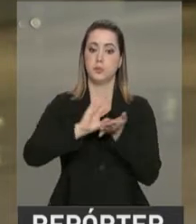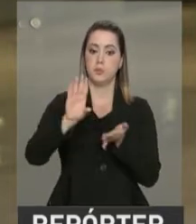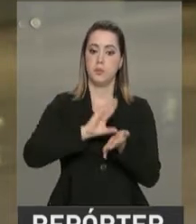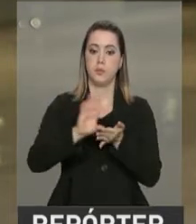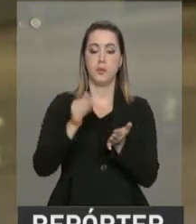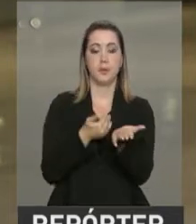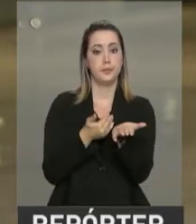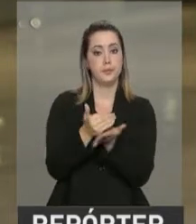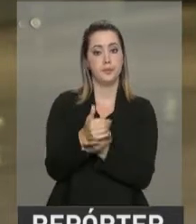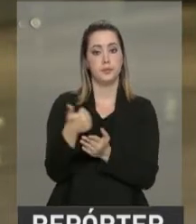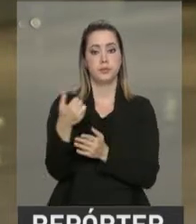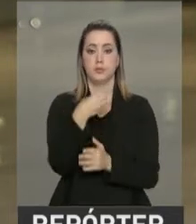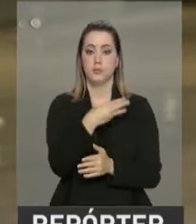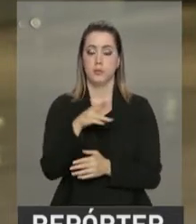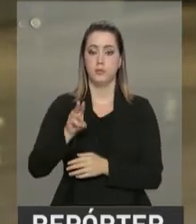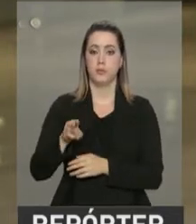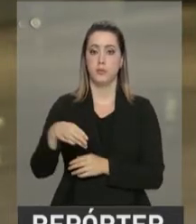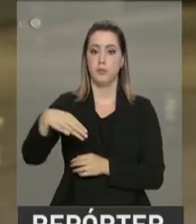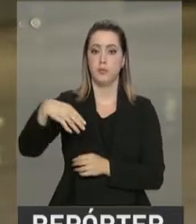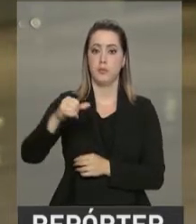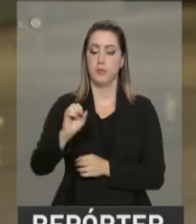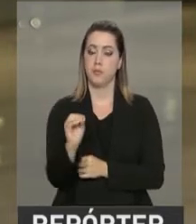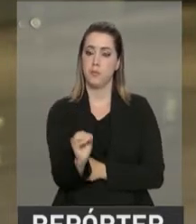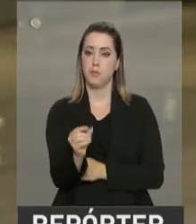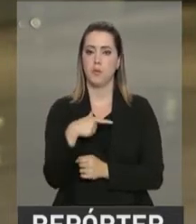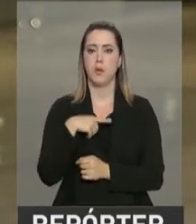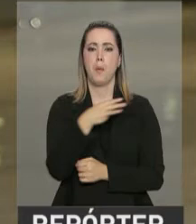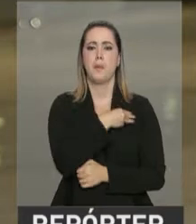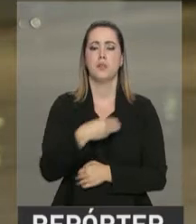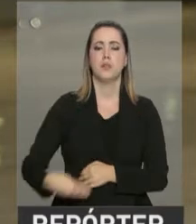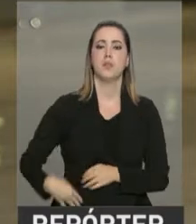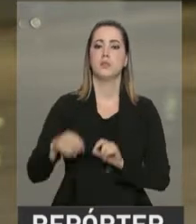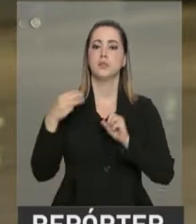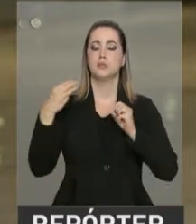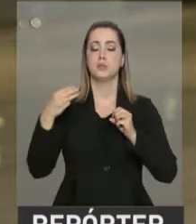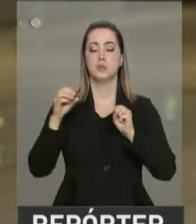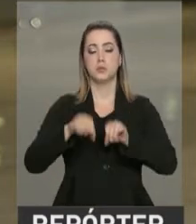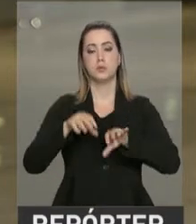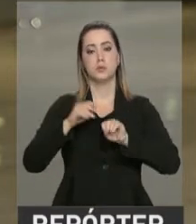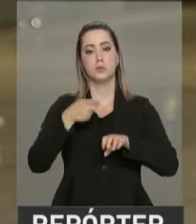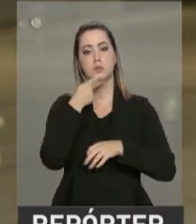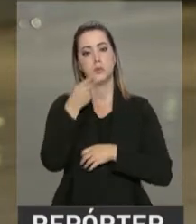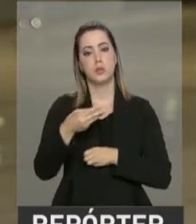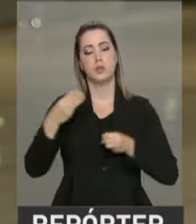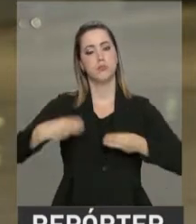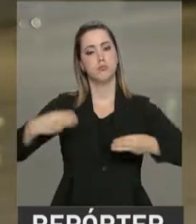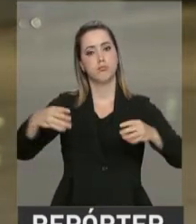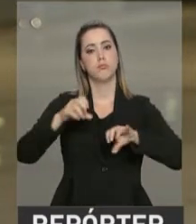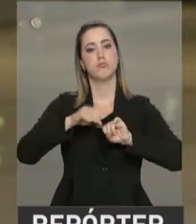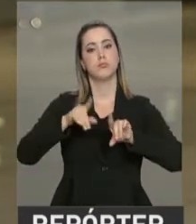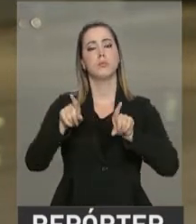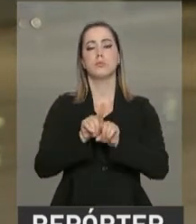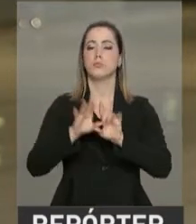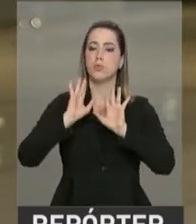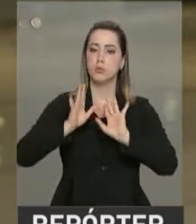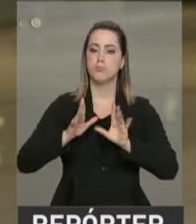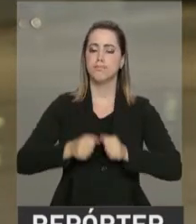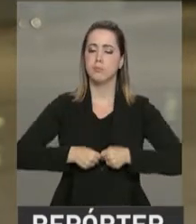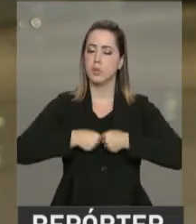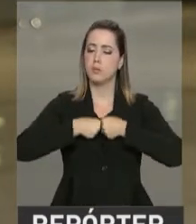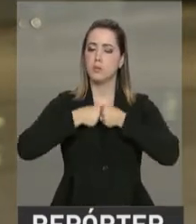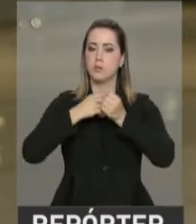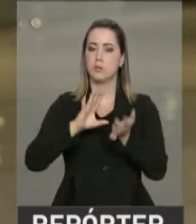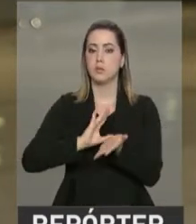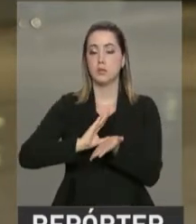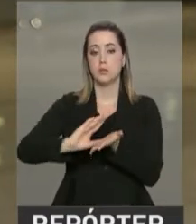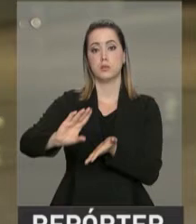desde o dia 13 de maio de acordo com o ministro da educação mendonça filho o mec tem se esforçado para liberar recursos para custeio